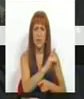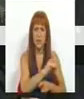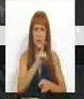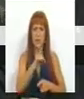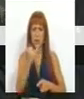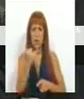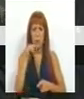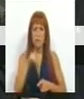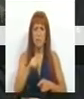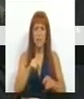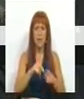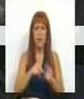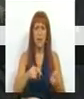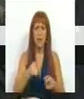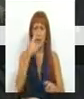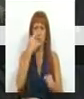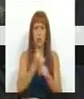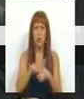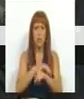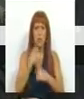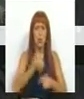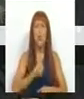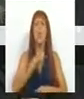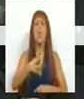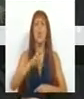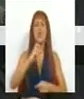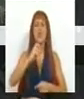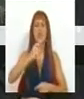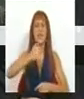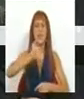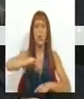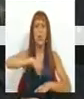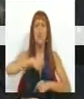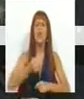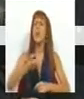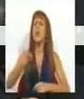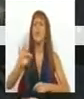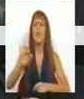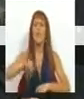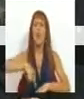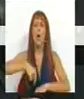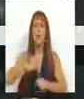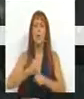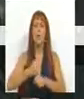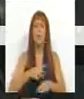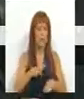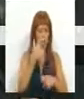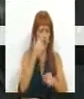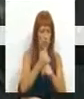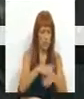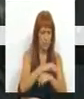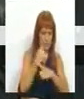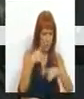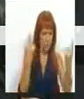662 mil funcionários públicos, quantos é que vão ter horário das 35 horas e quantos é que vão ter horário das 40 horas? Sr. Ministro, quer os trabalhadores da administração